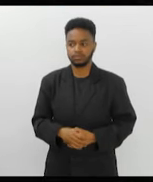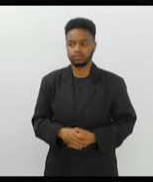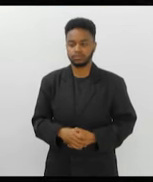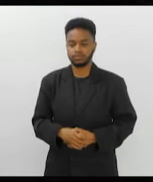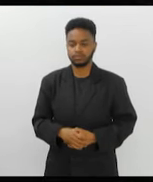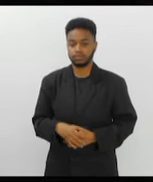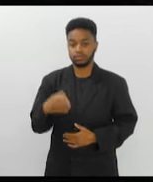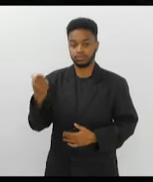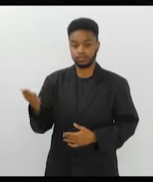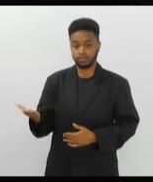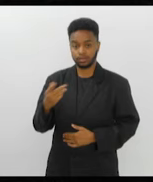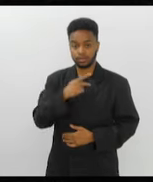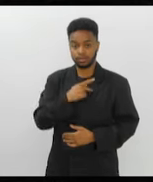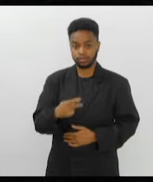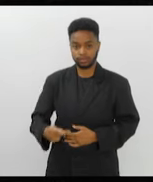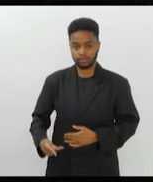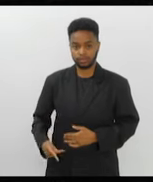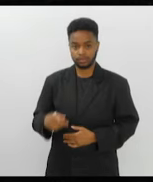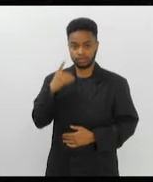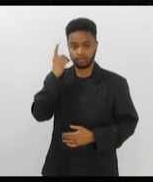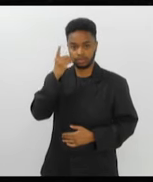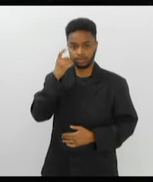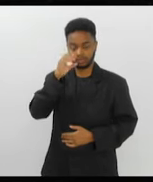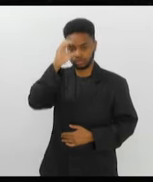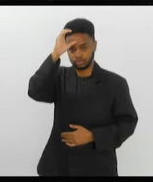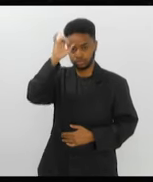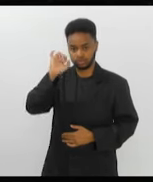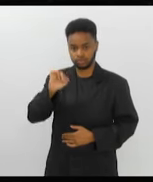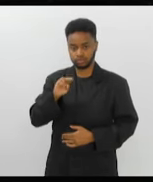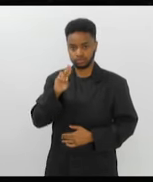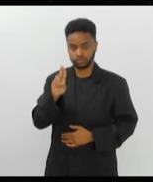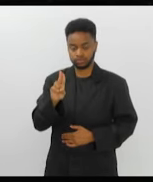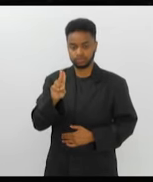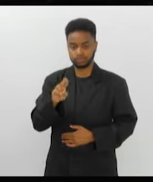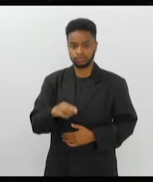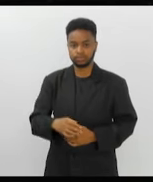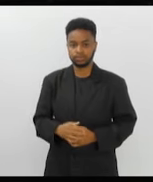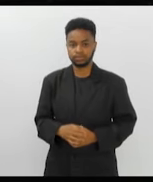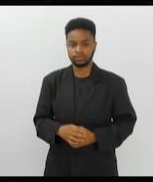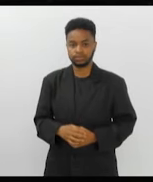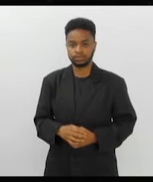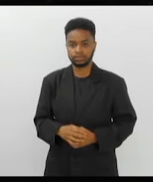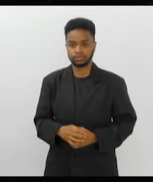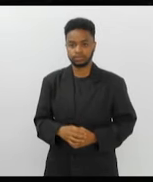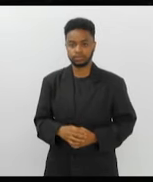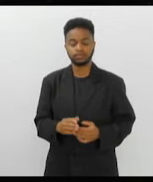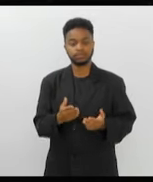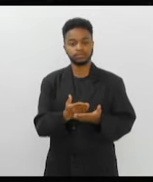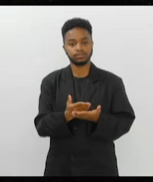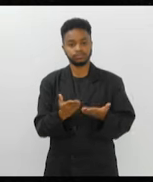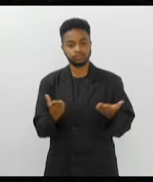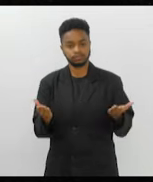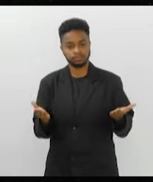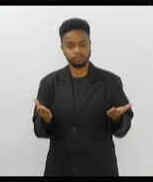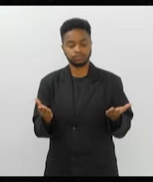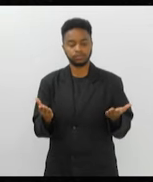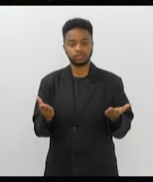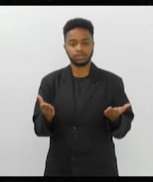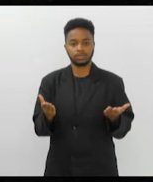Senhora presidente, deputada Tia Ju, senhoras e senhores